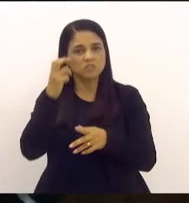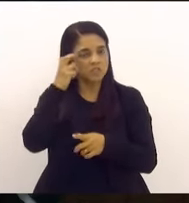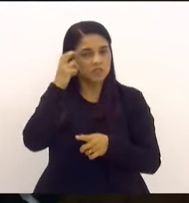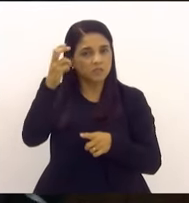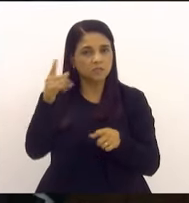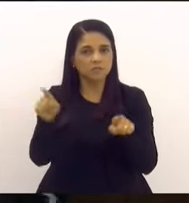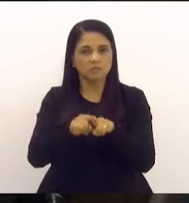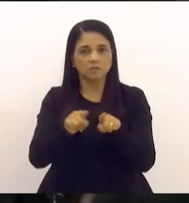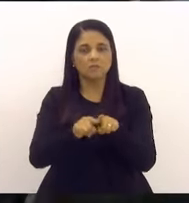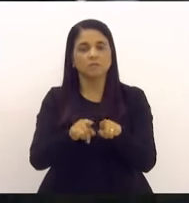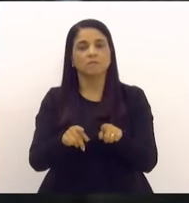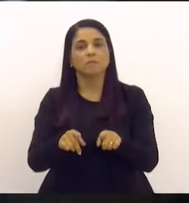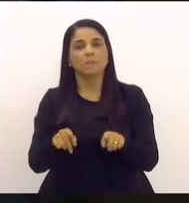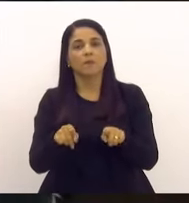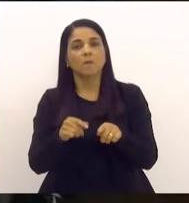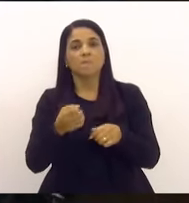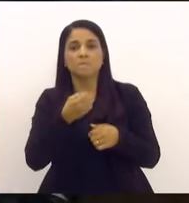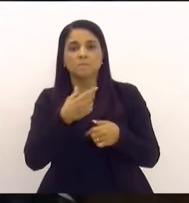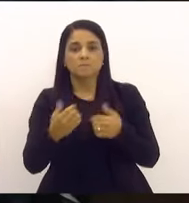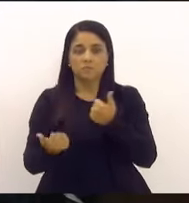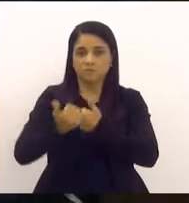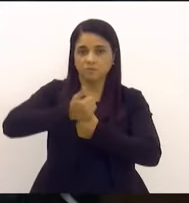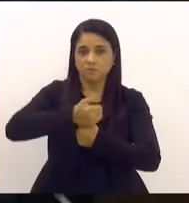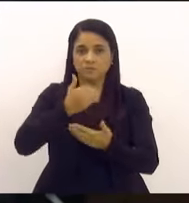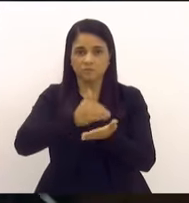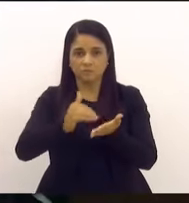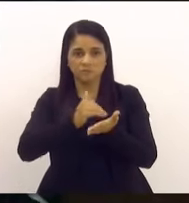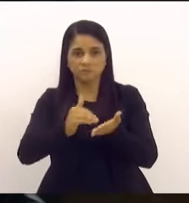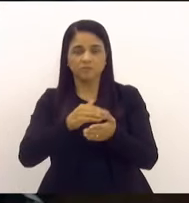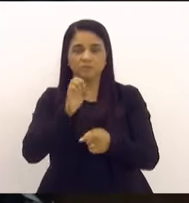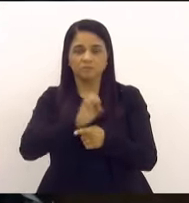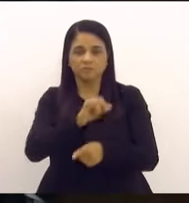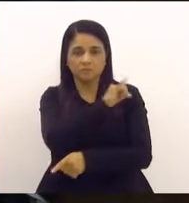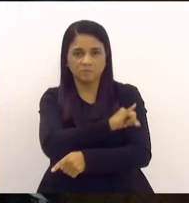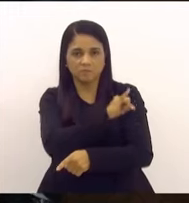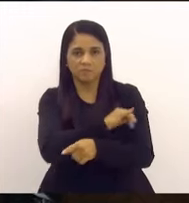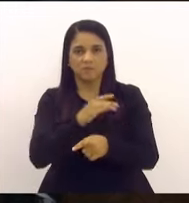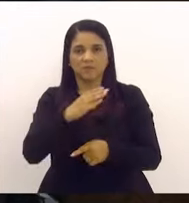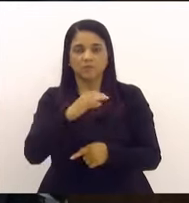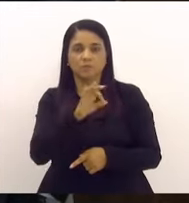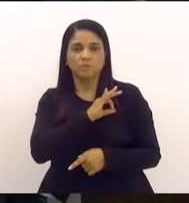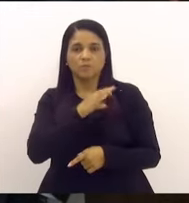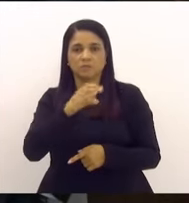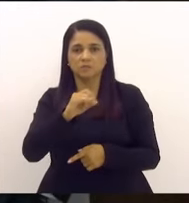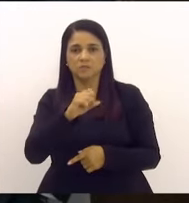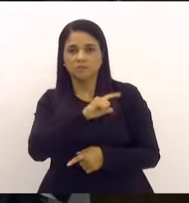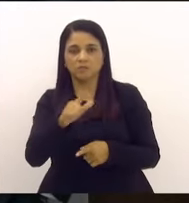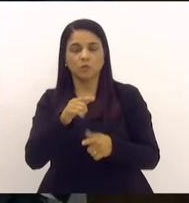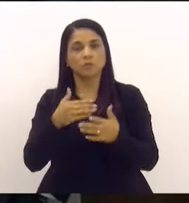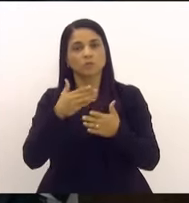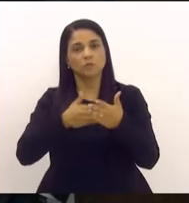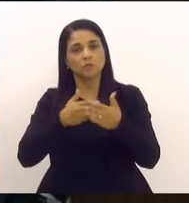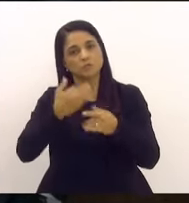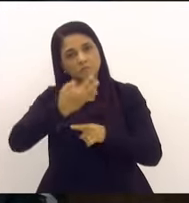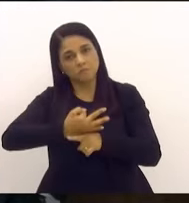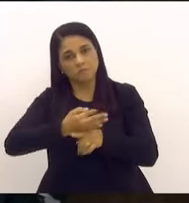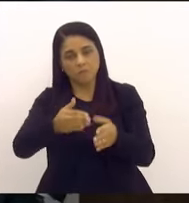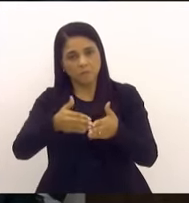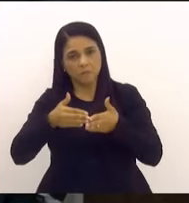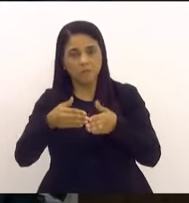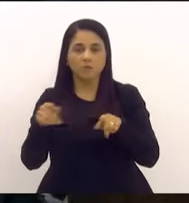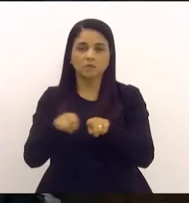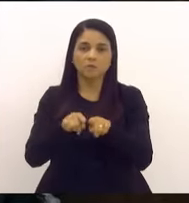inteligência e contra-inteligência, bem como substituir o secretário de Estado de Polícia Civil em suas ausências ou impedimentos, quando também ausentes o